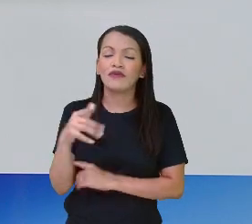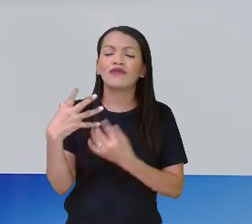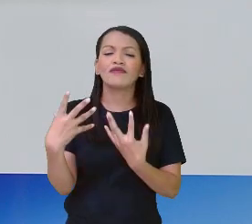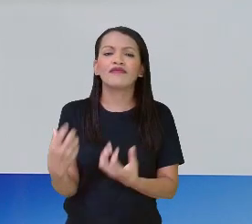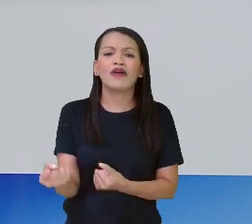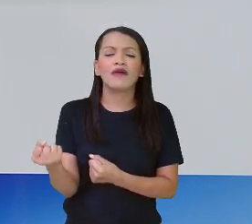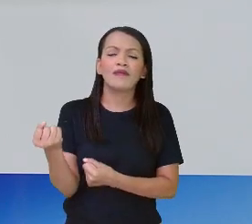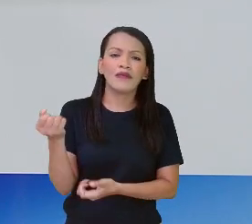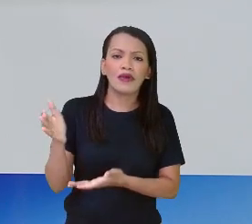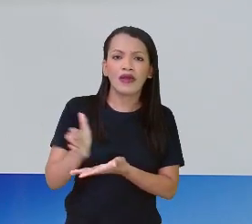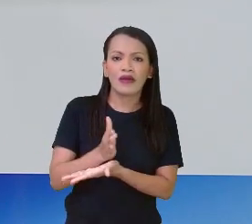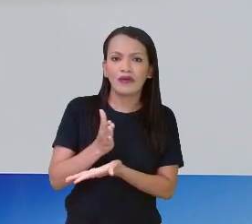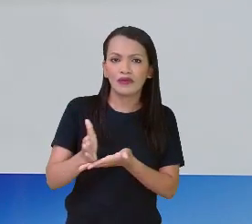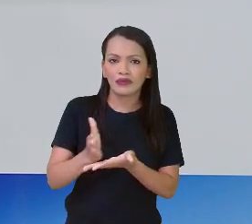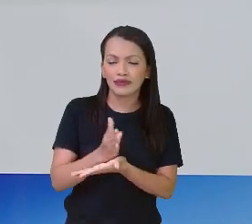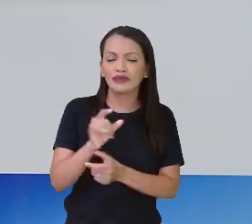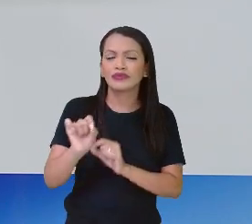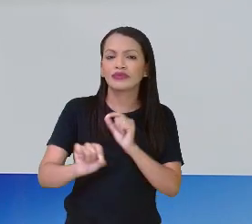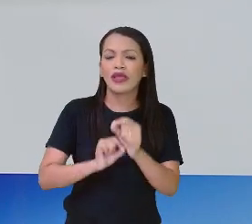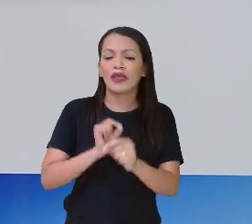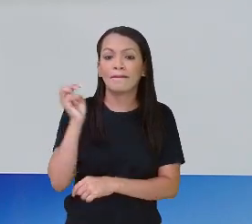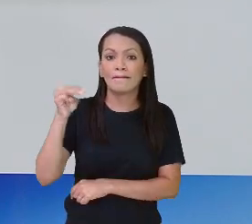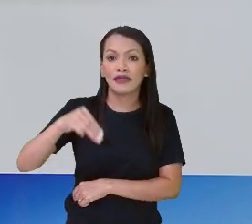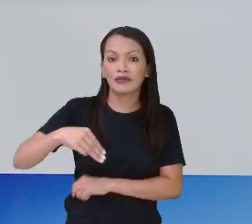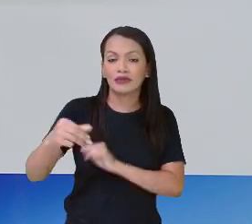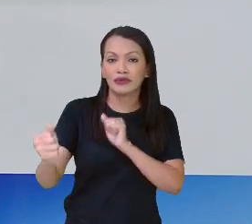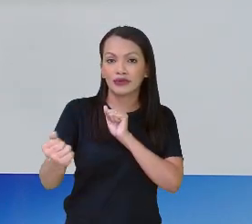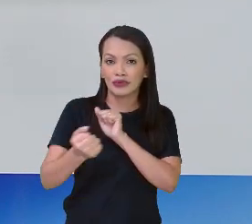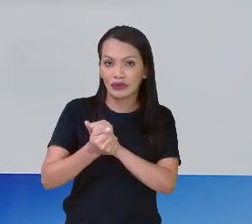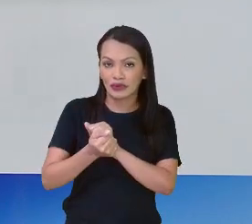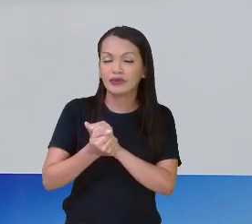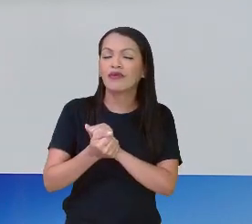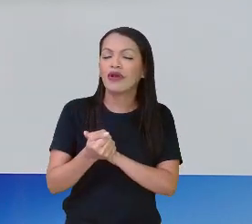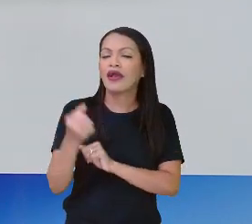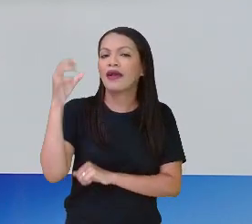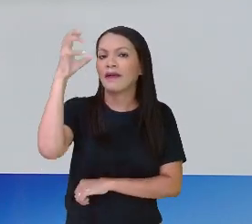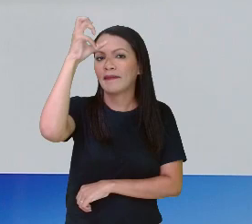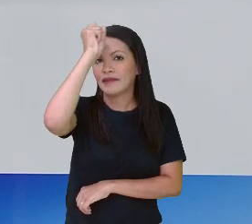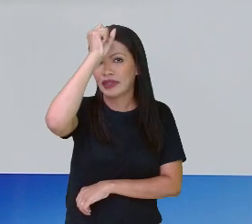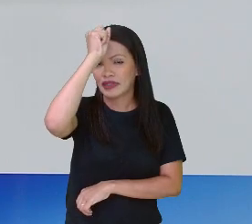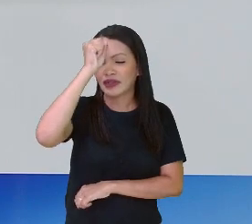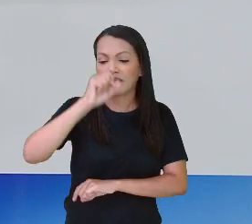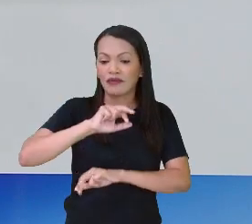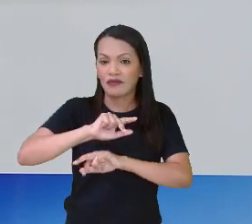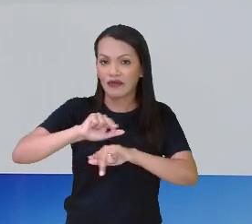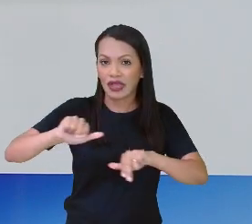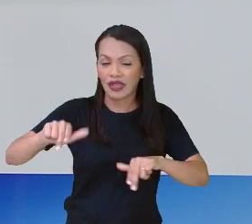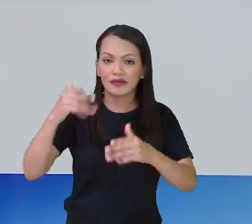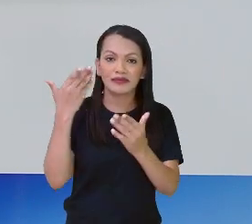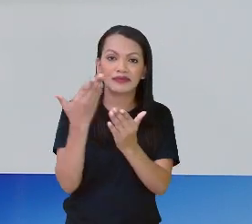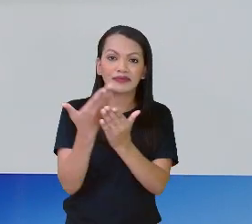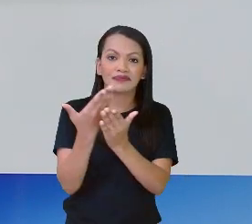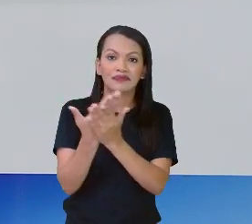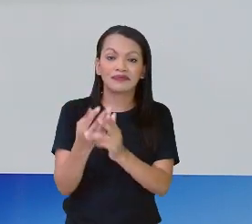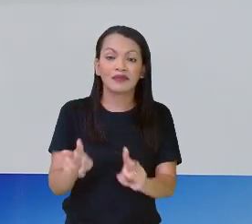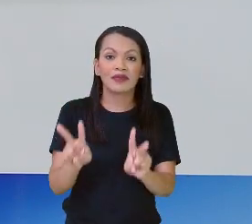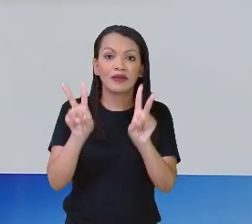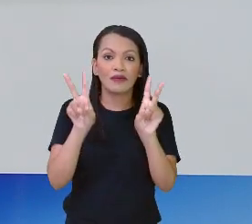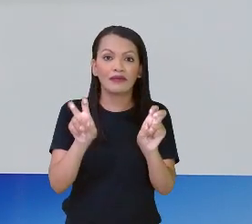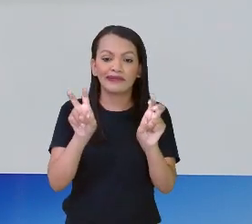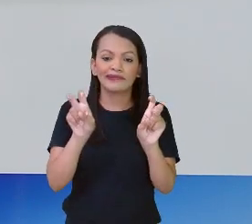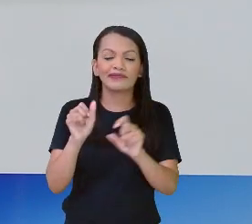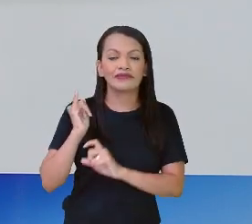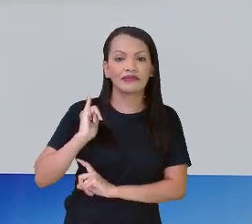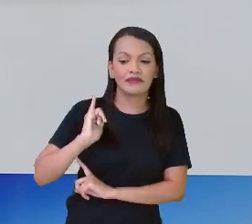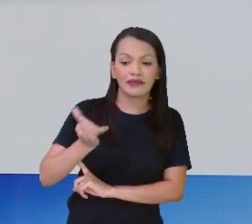minutinhos juntos aprendendo um pouco mais. Durante várias aulas, trabalhamos os vários tipos de conto. E hoje,